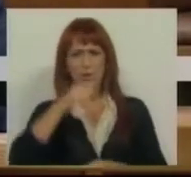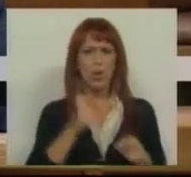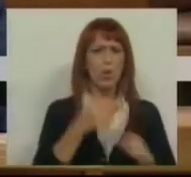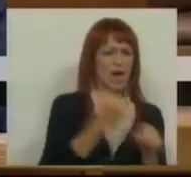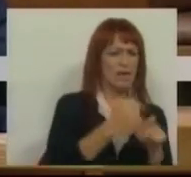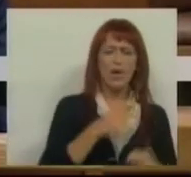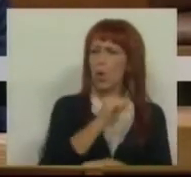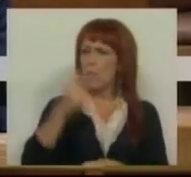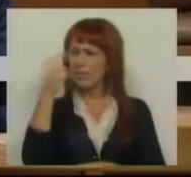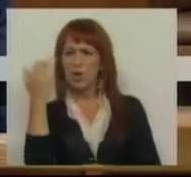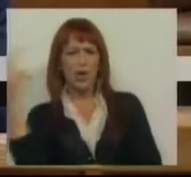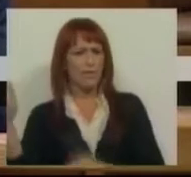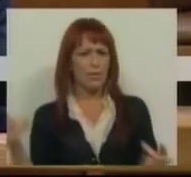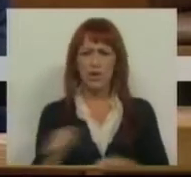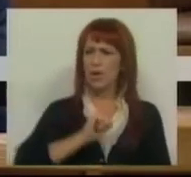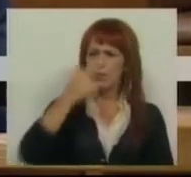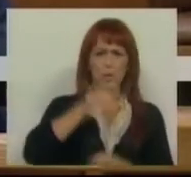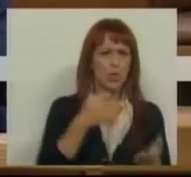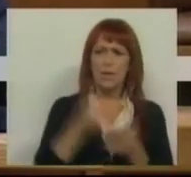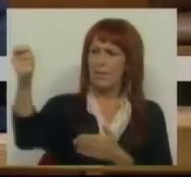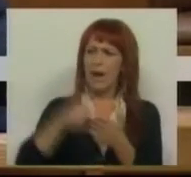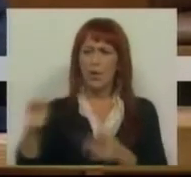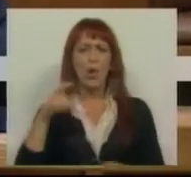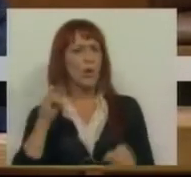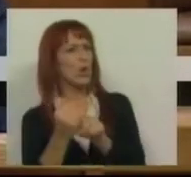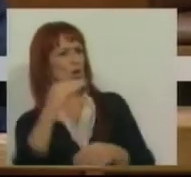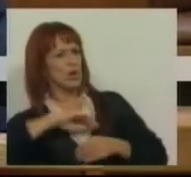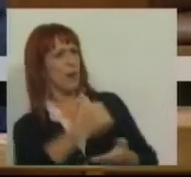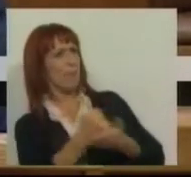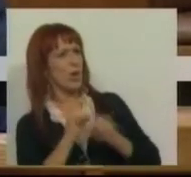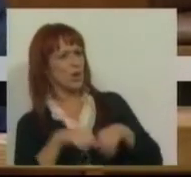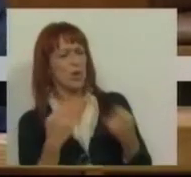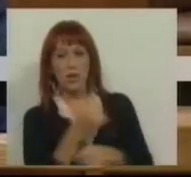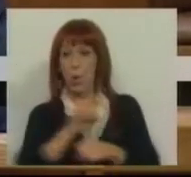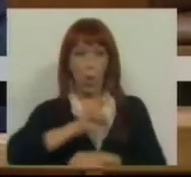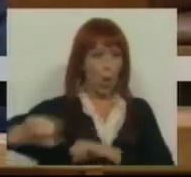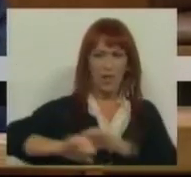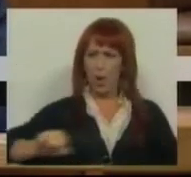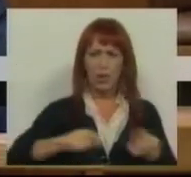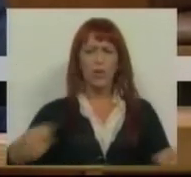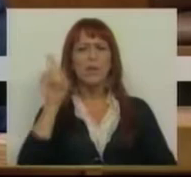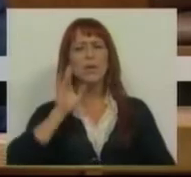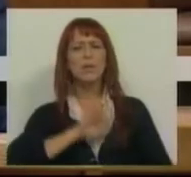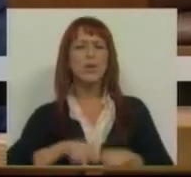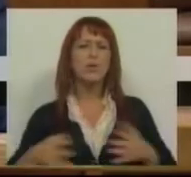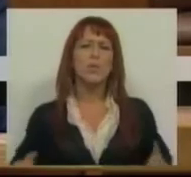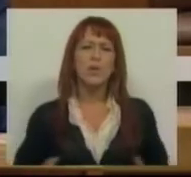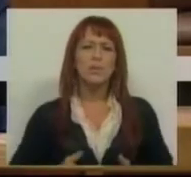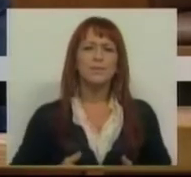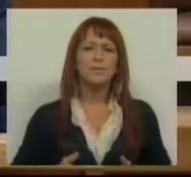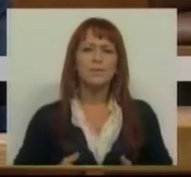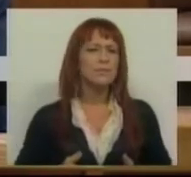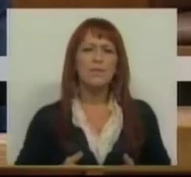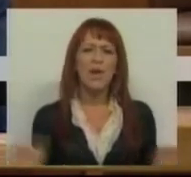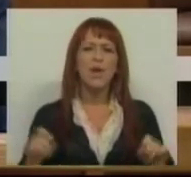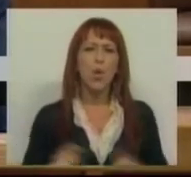no ativo contra reformados, contribuintes contra beneficiários de apoios sociais. Senhoras e senhores deputados,